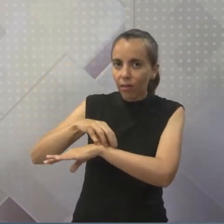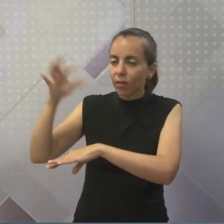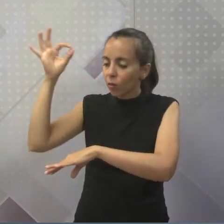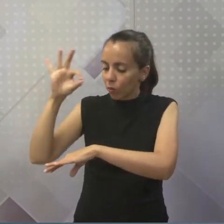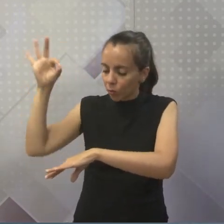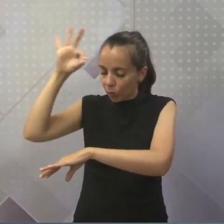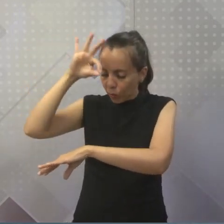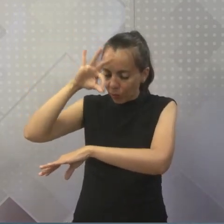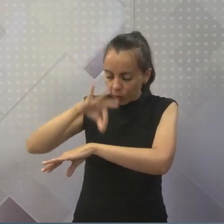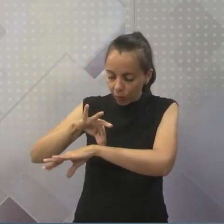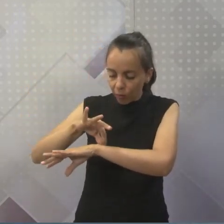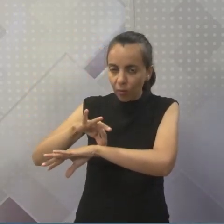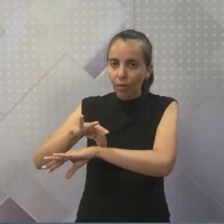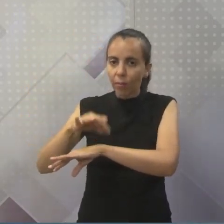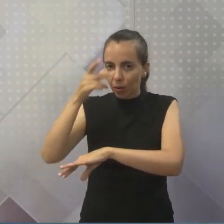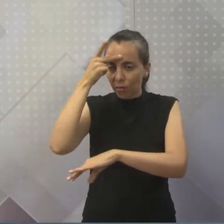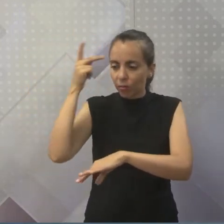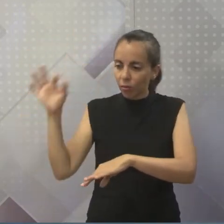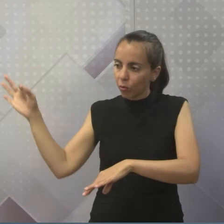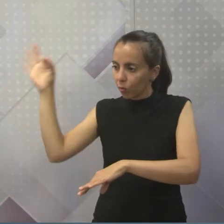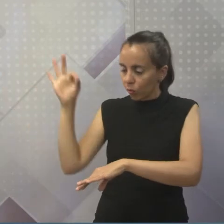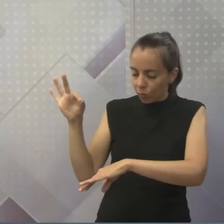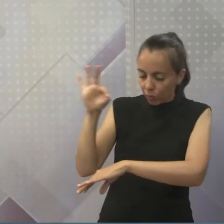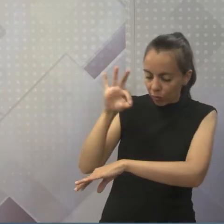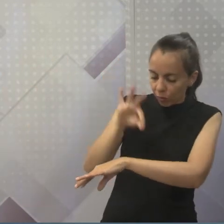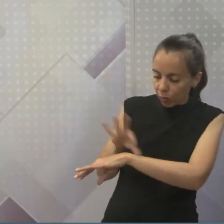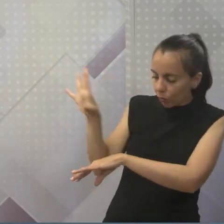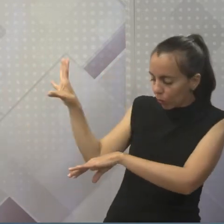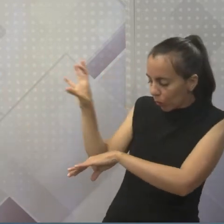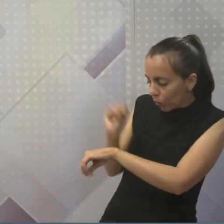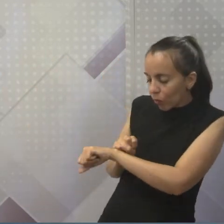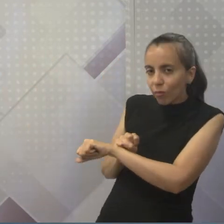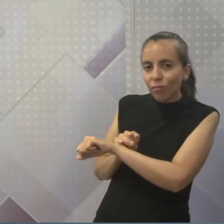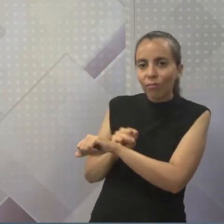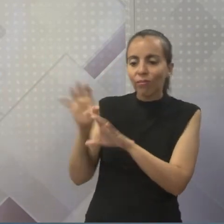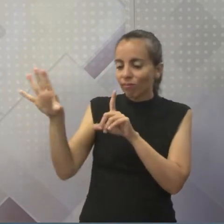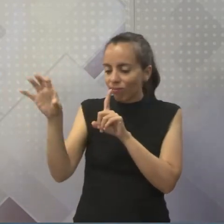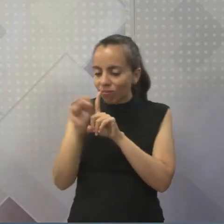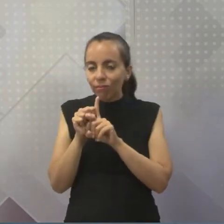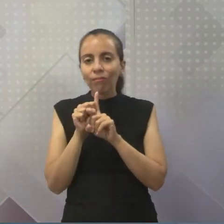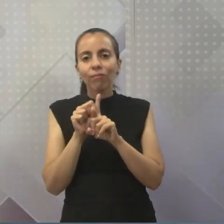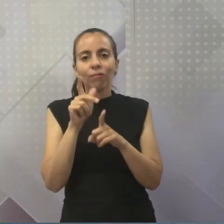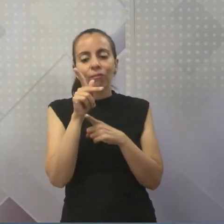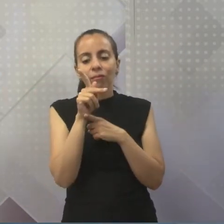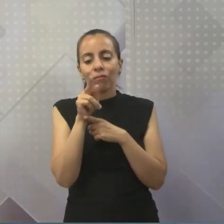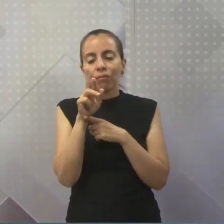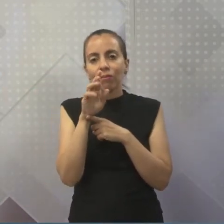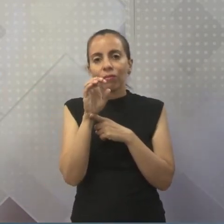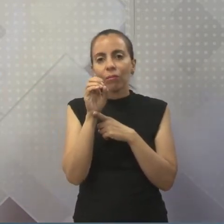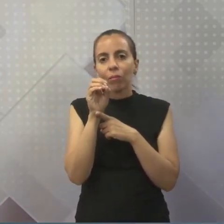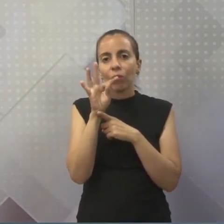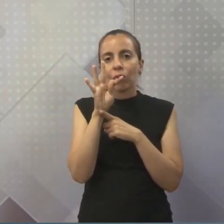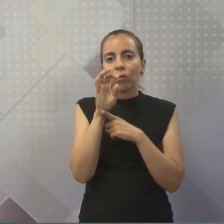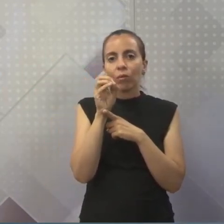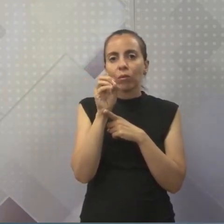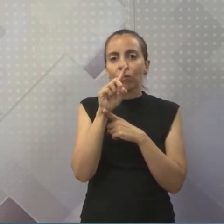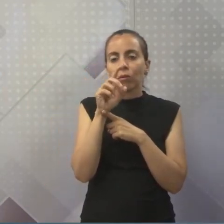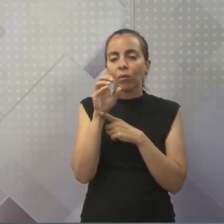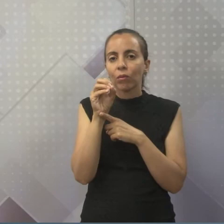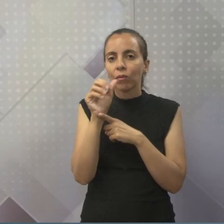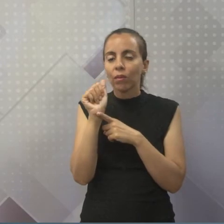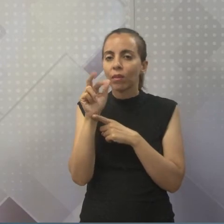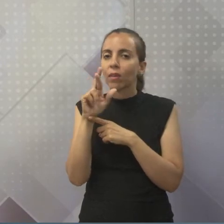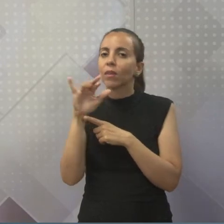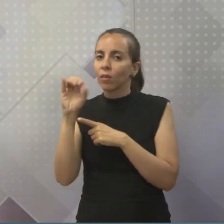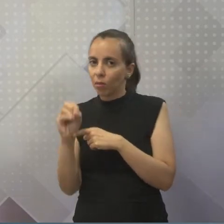sangue das pessoas, transmite o micróbio chamado protozoário, lá do cachorrinho lá doente, para as